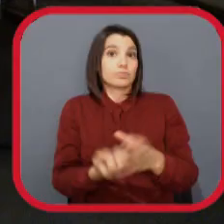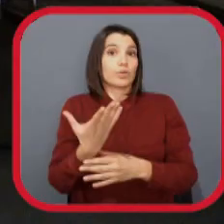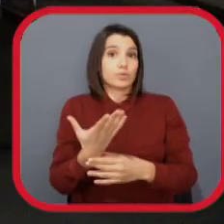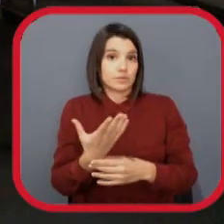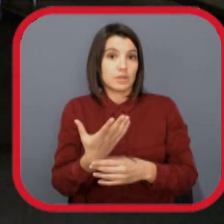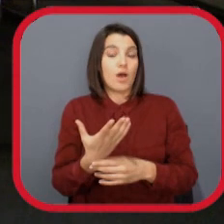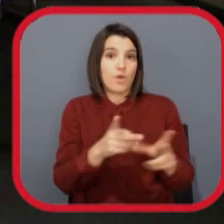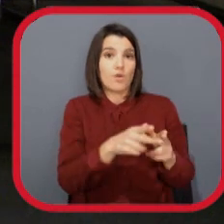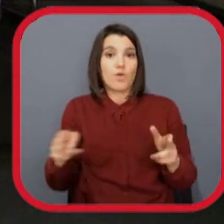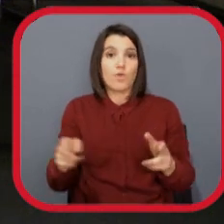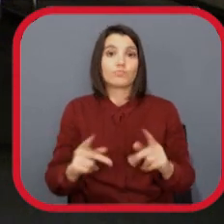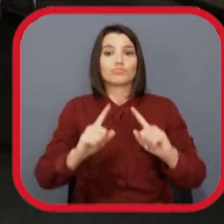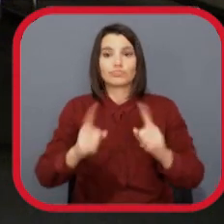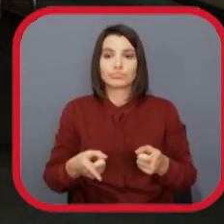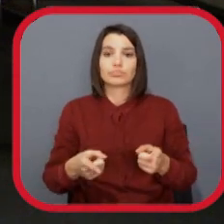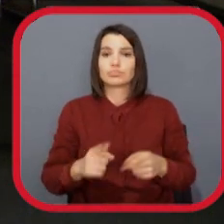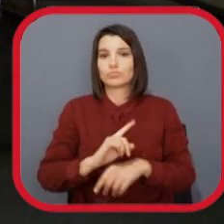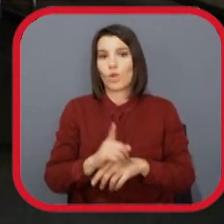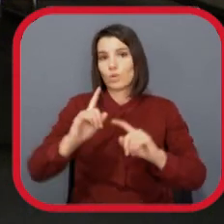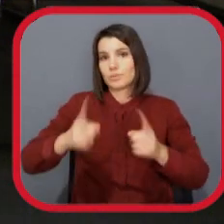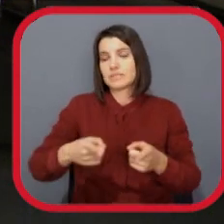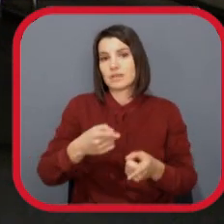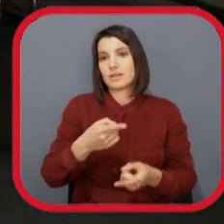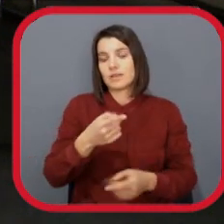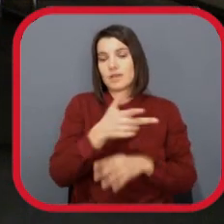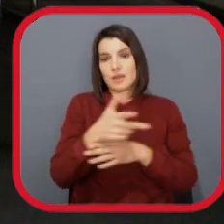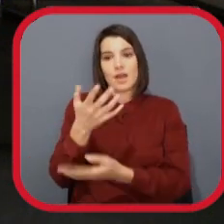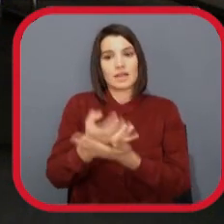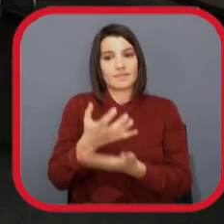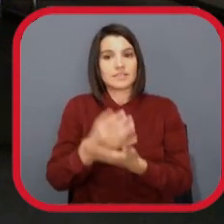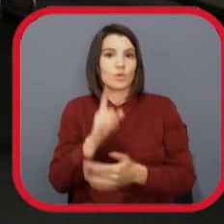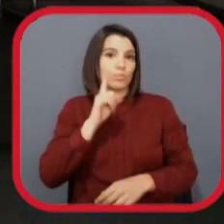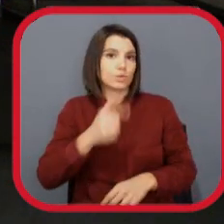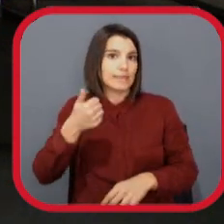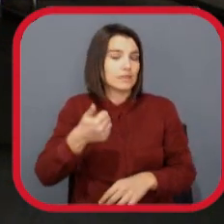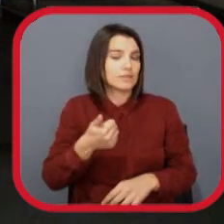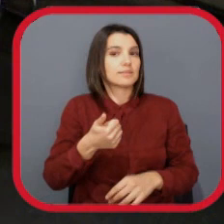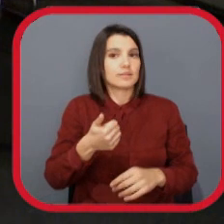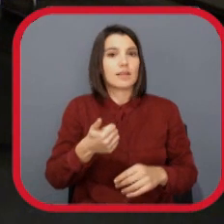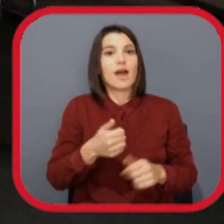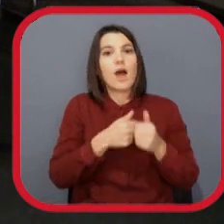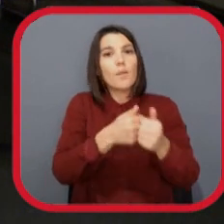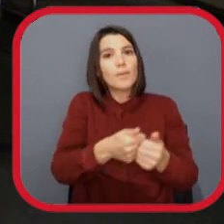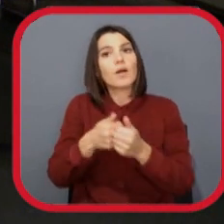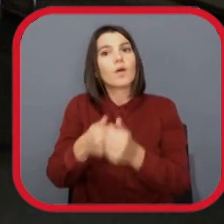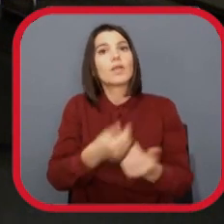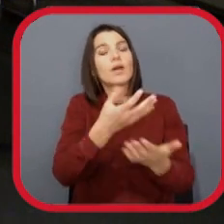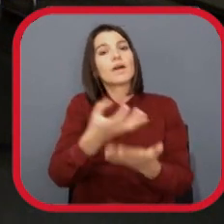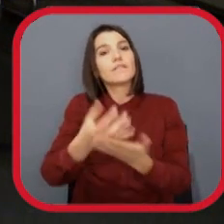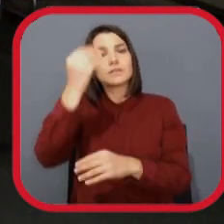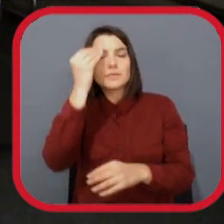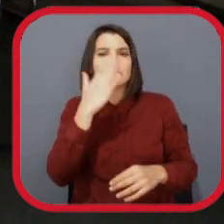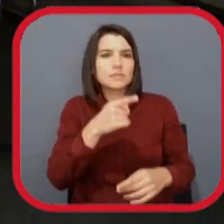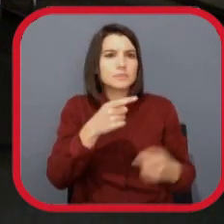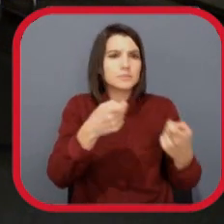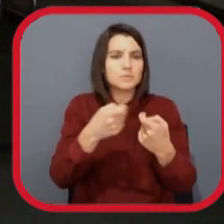pós-produção iniciou-se também logo com o arranque das gravações. É essencial que a pós-produção esteja a